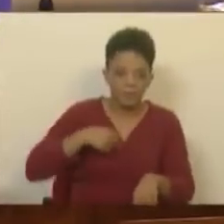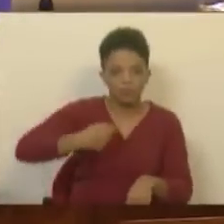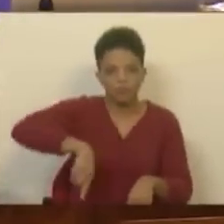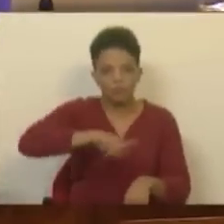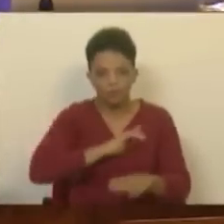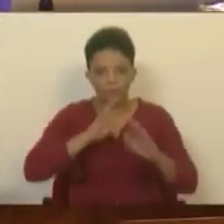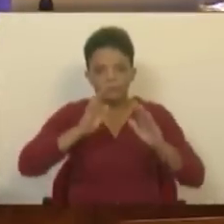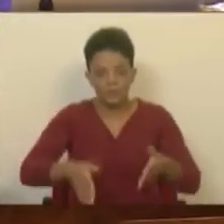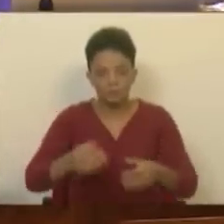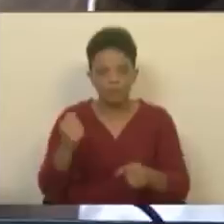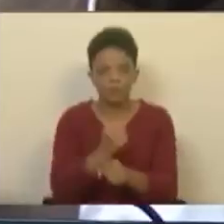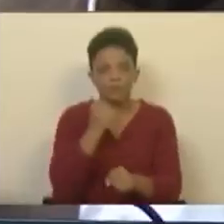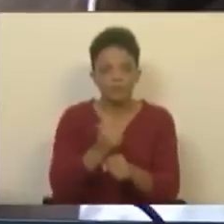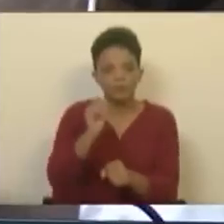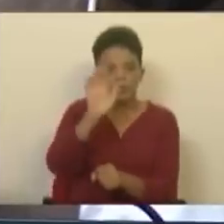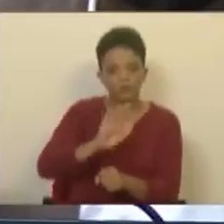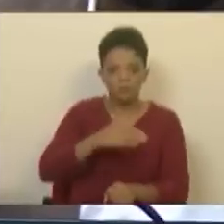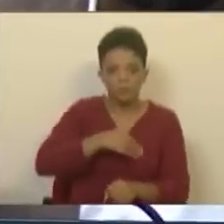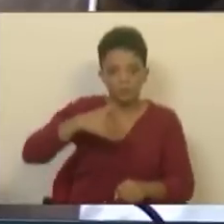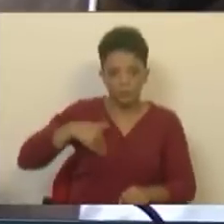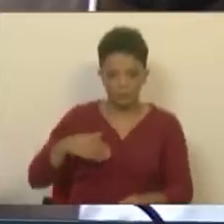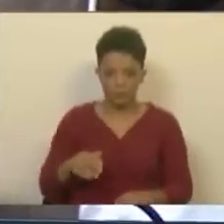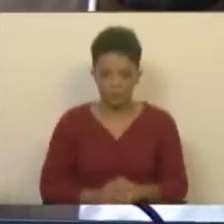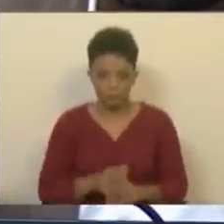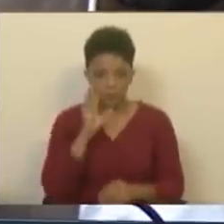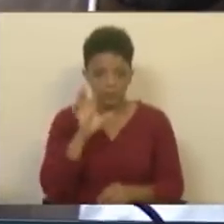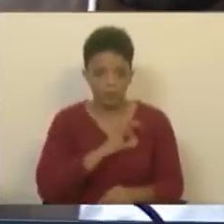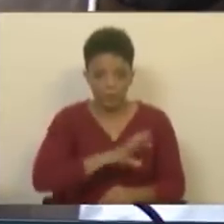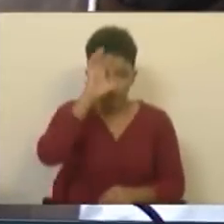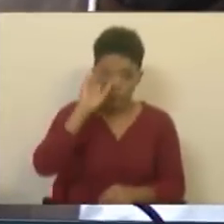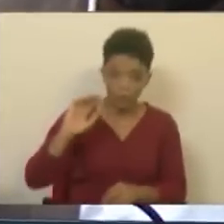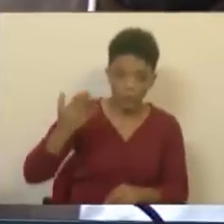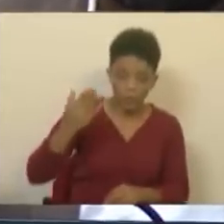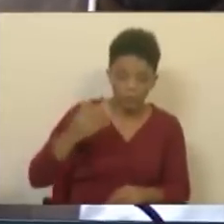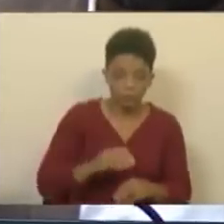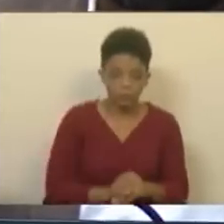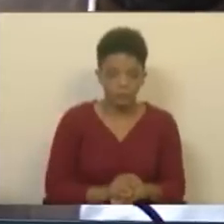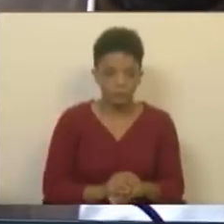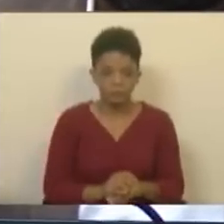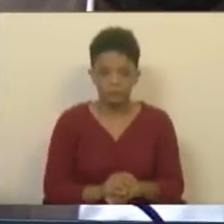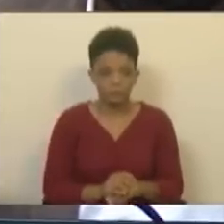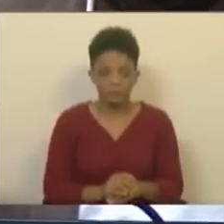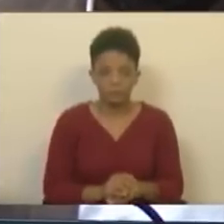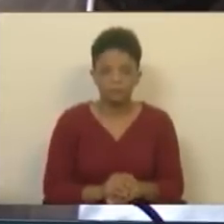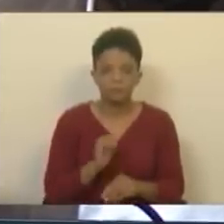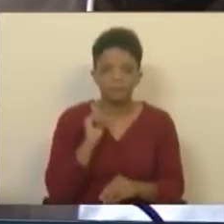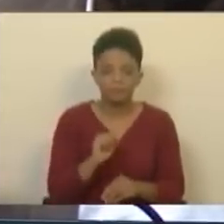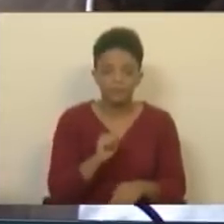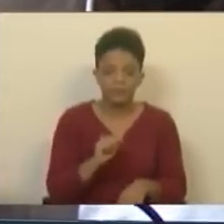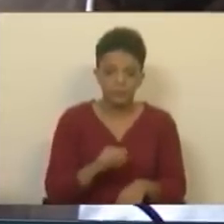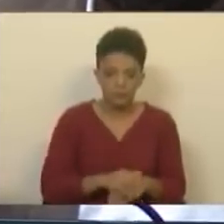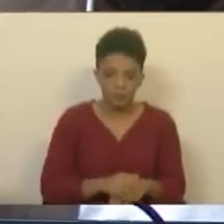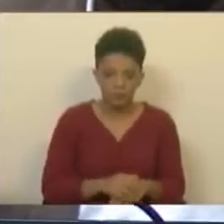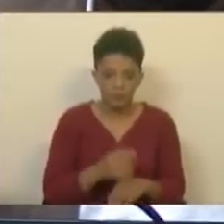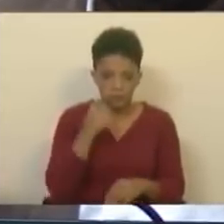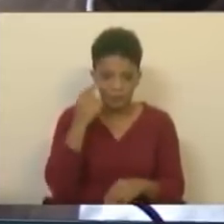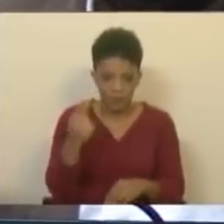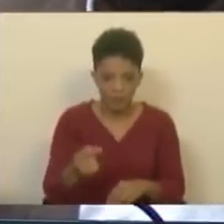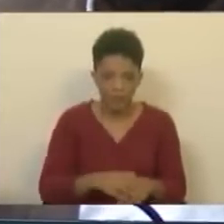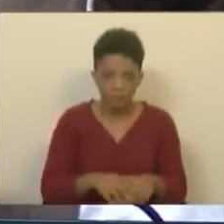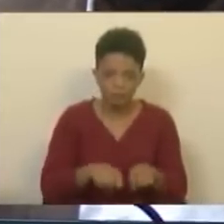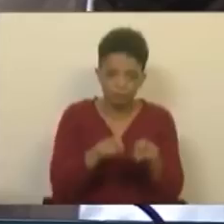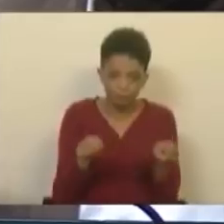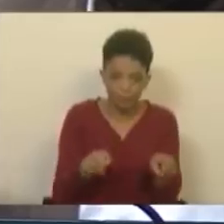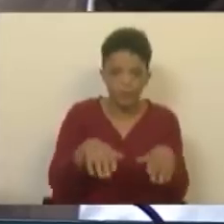que precisamos no serviço Nacional de saúde e se o meu primeiro ministro não é só em ginecologia e Obstetrícia não é só